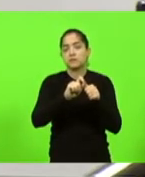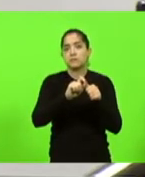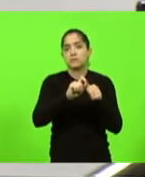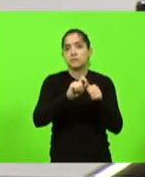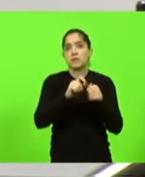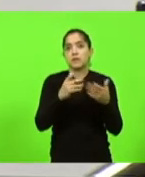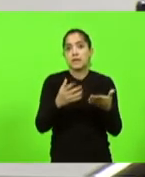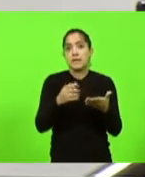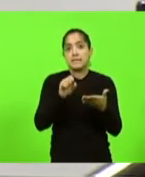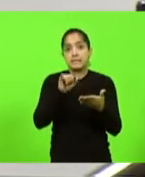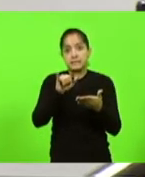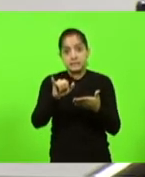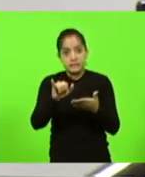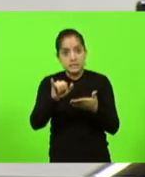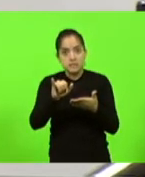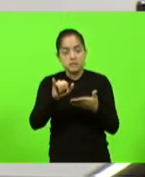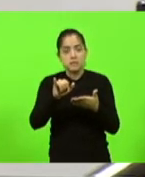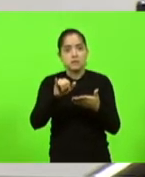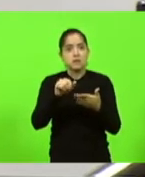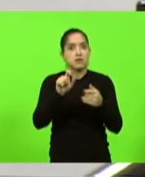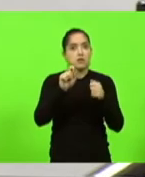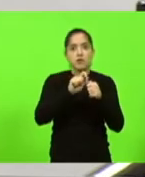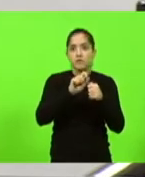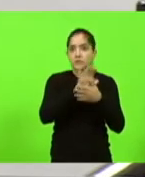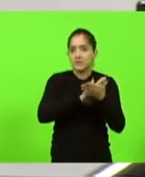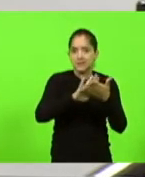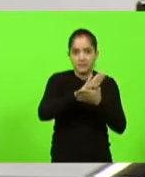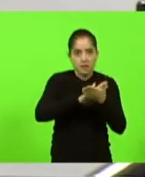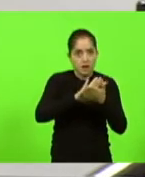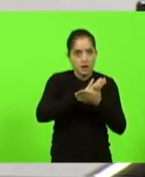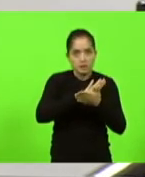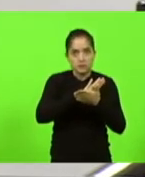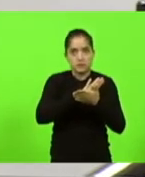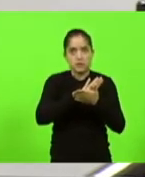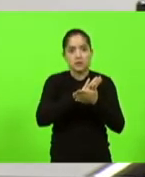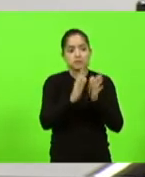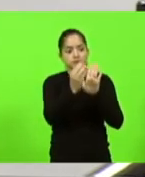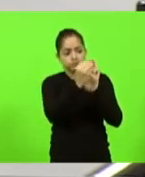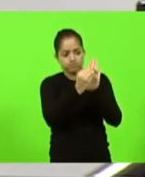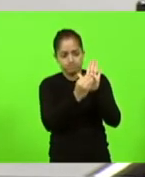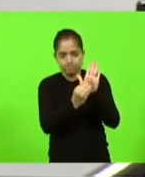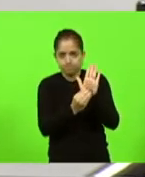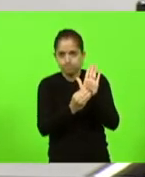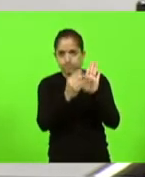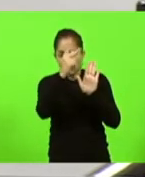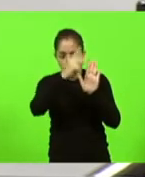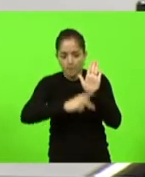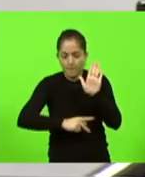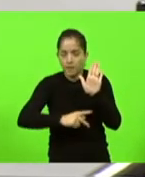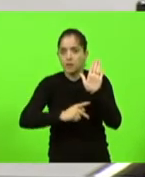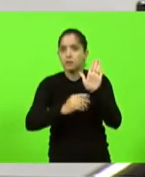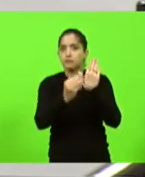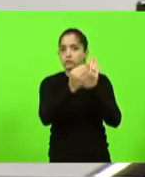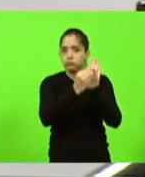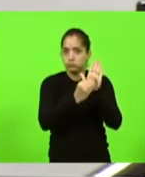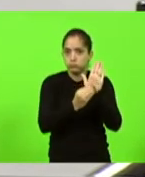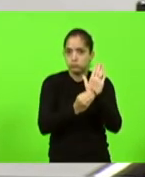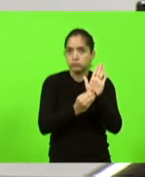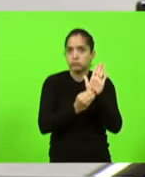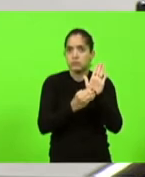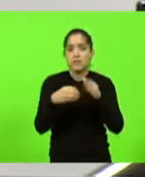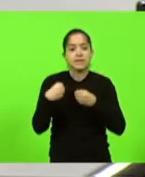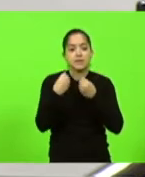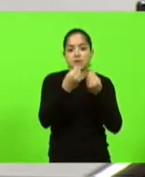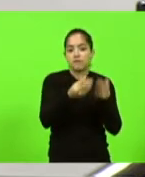Se o prefeito não executar a obra que consta no plano de trabalho, deputado Maurício Kudelac, ele não receberá